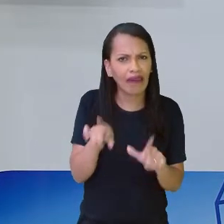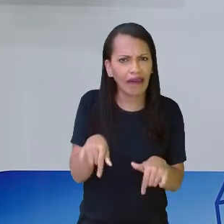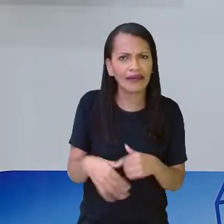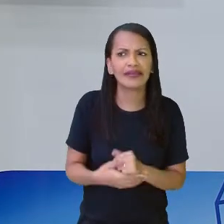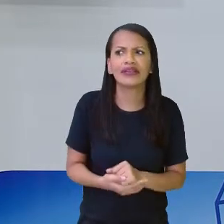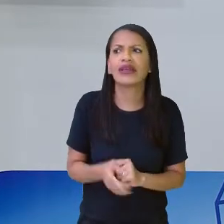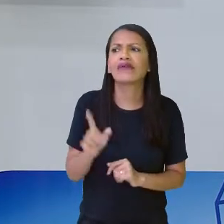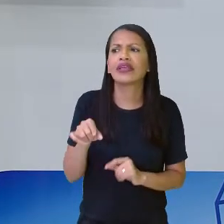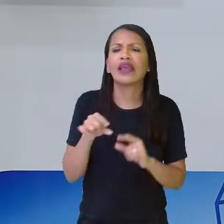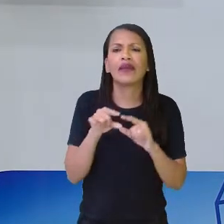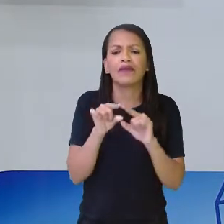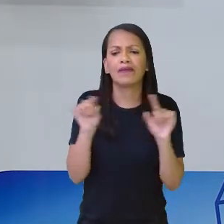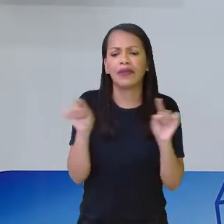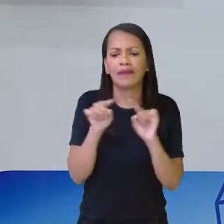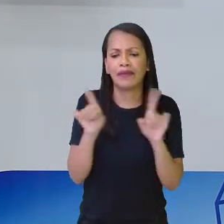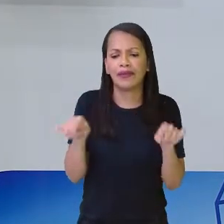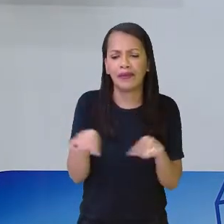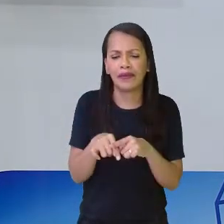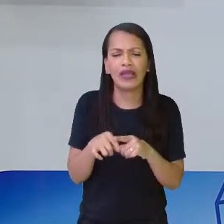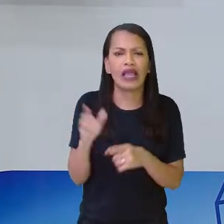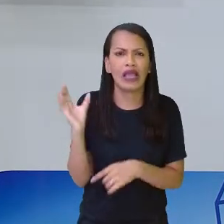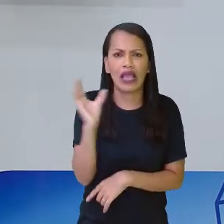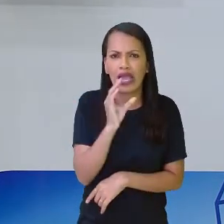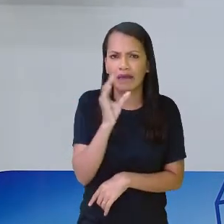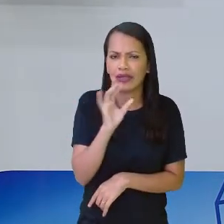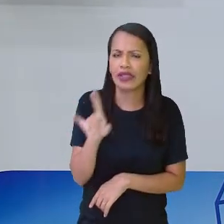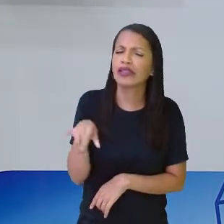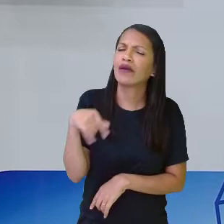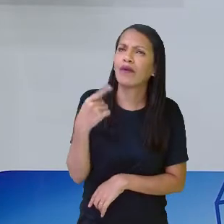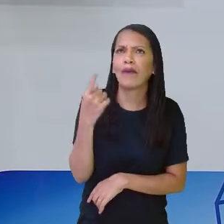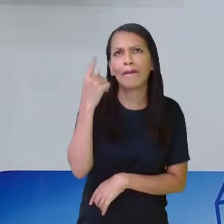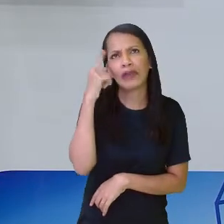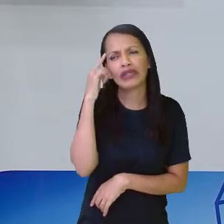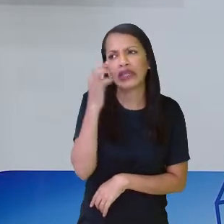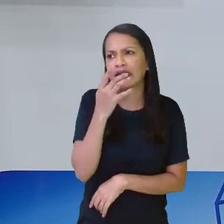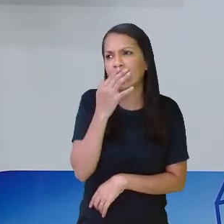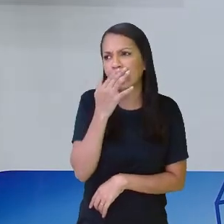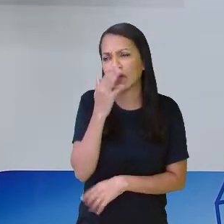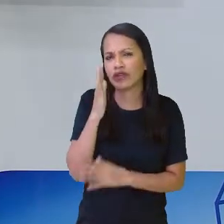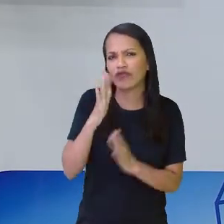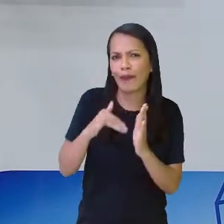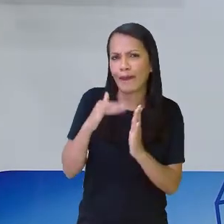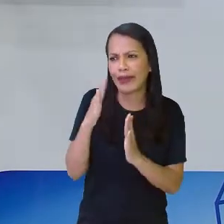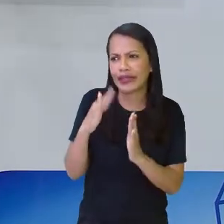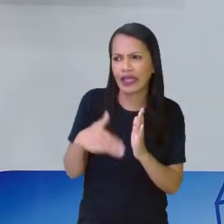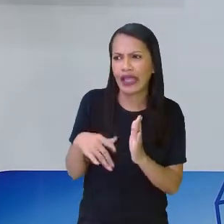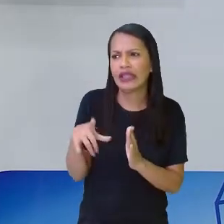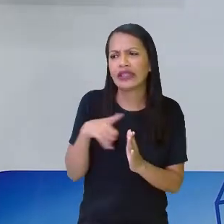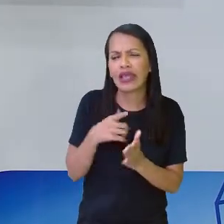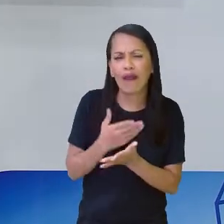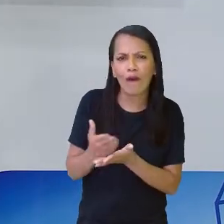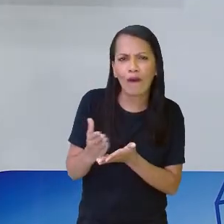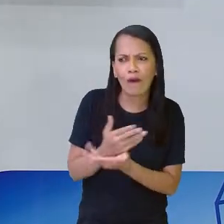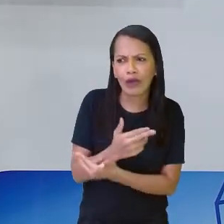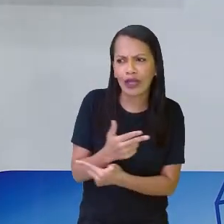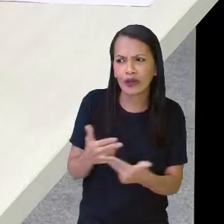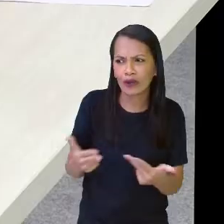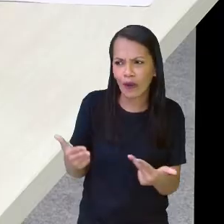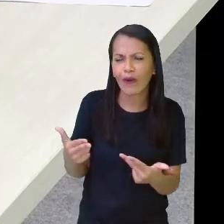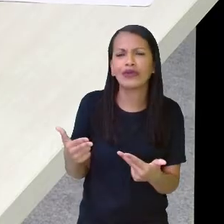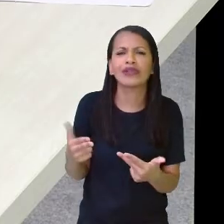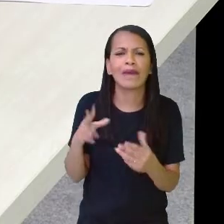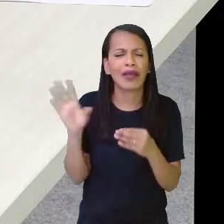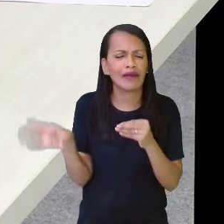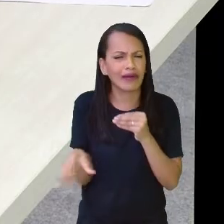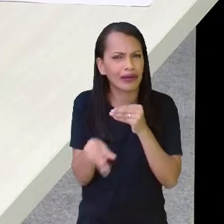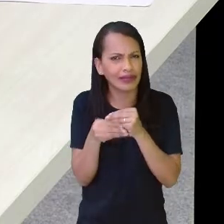fazendo? São linhas rápidas aqui. E claro, depois eu vou pensar nas cores que eu vou colocar aqui. Mas ainda tem mais algumas coisinhas aqui para acrescentar. Então